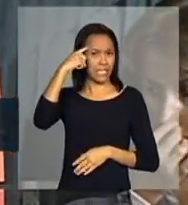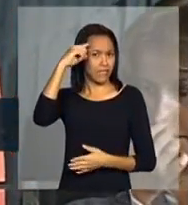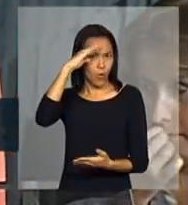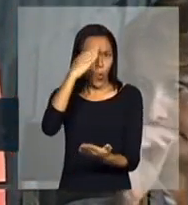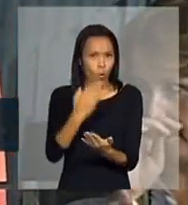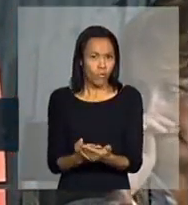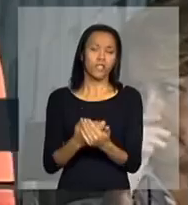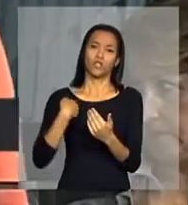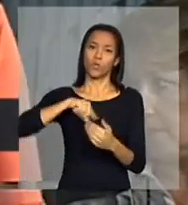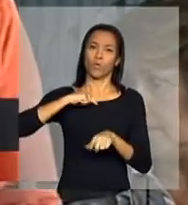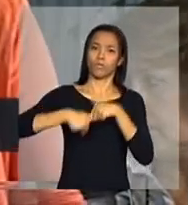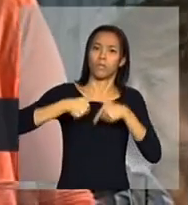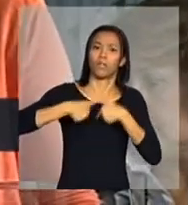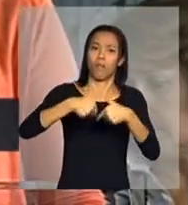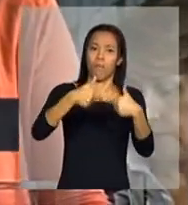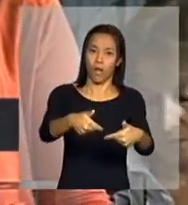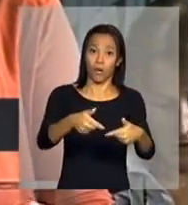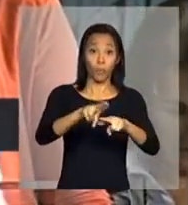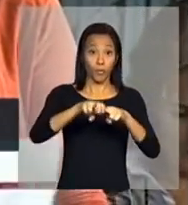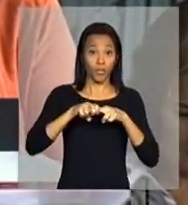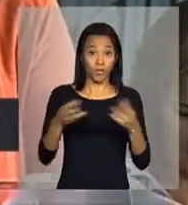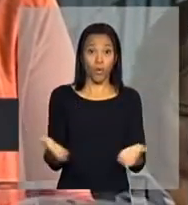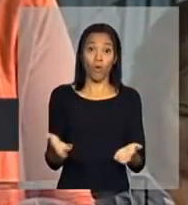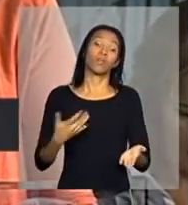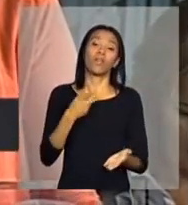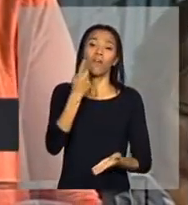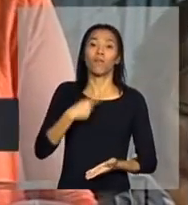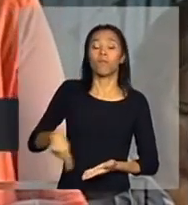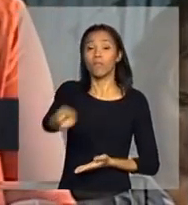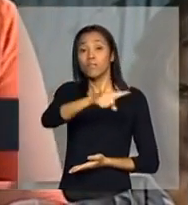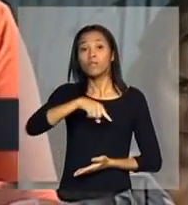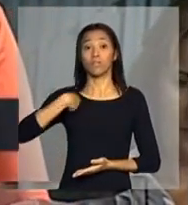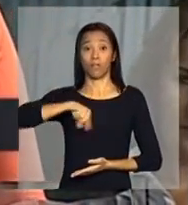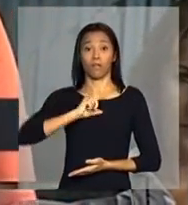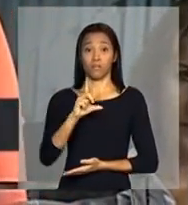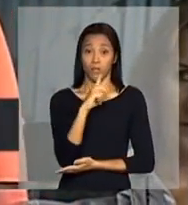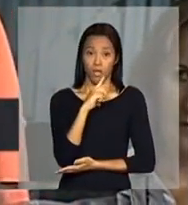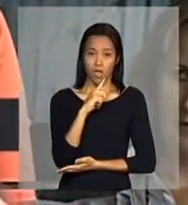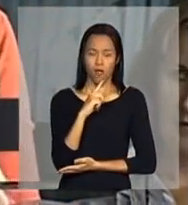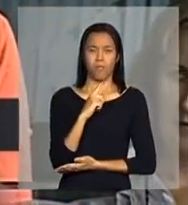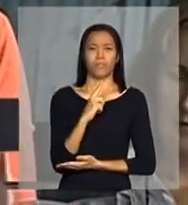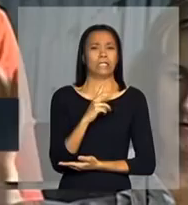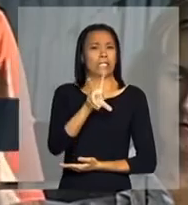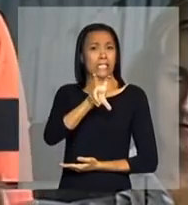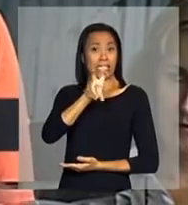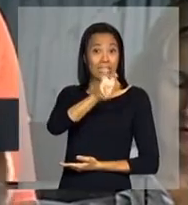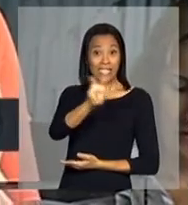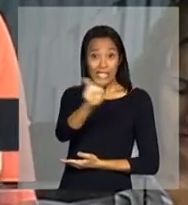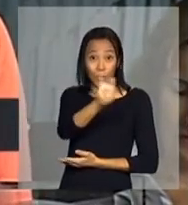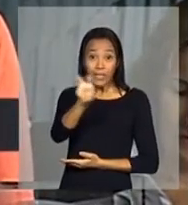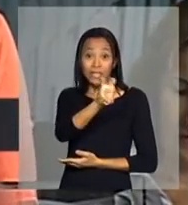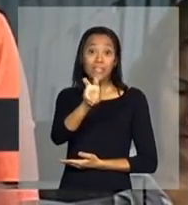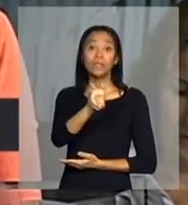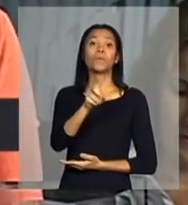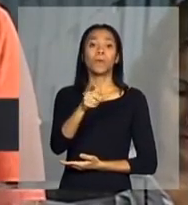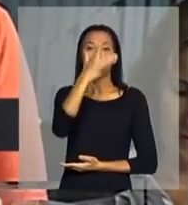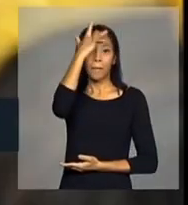nosso trabalho. Por isso, hoje eu quero dizer a vocês que nós temos cerca de 55